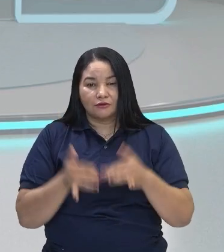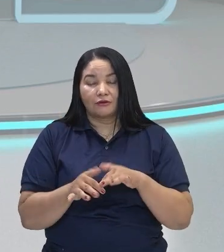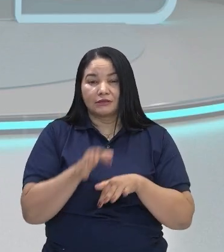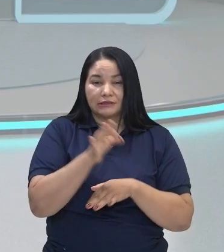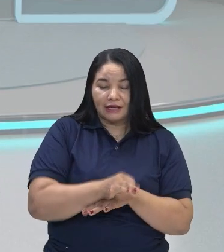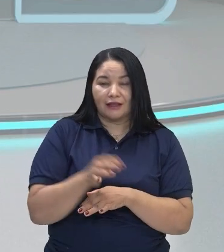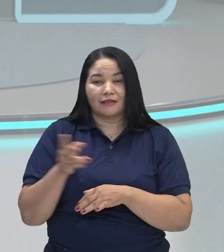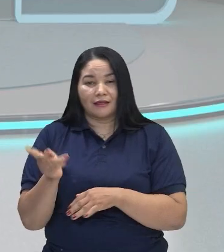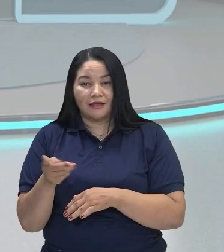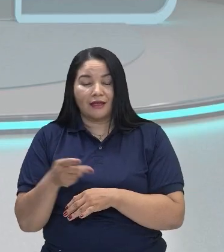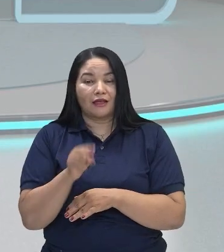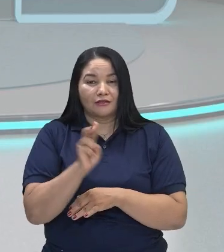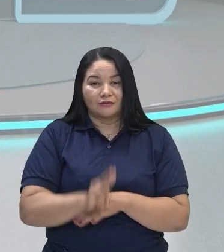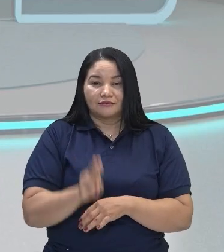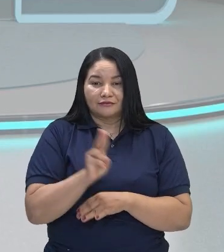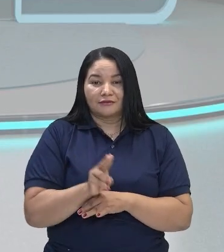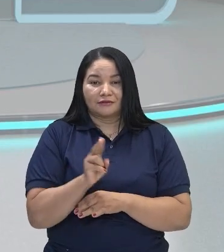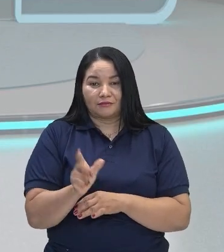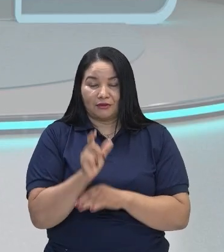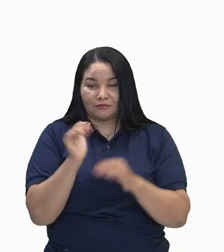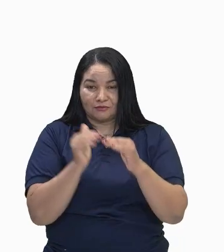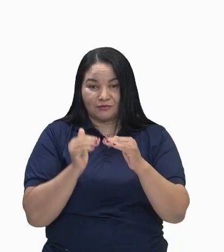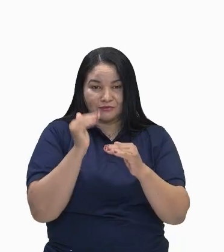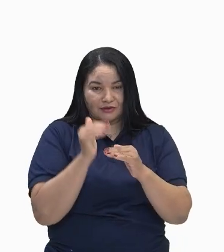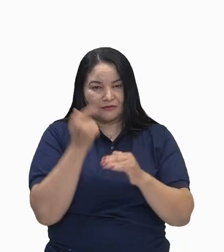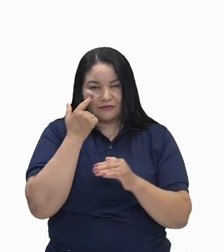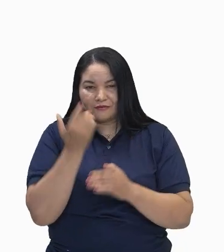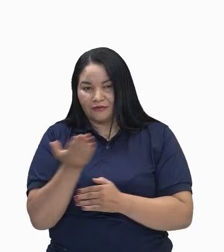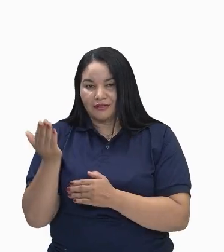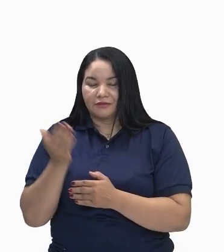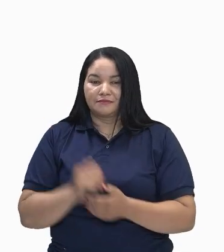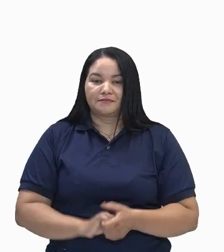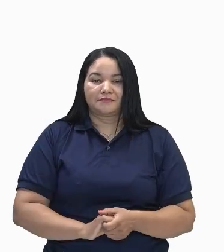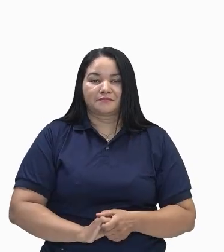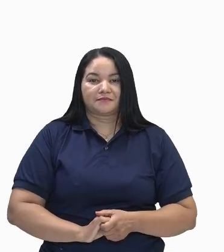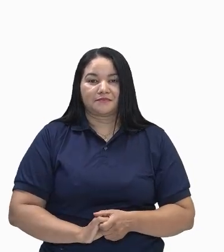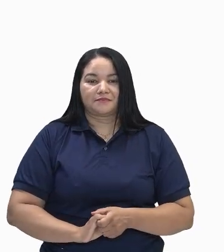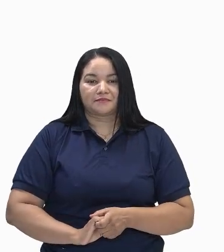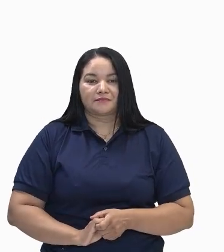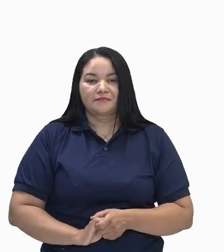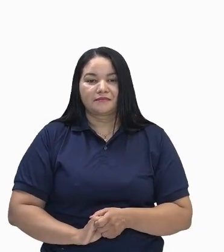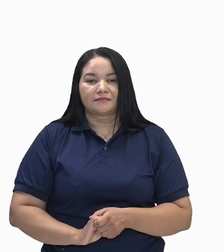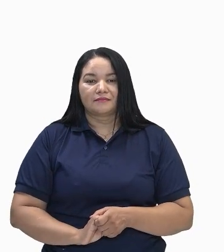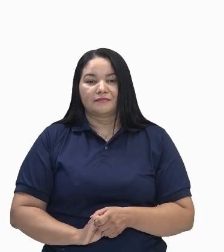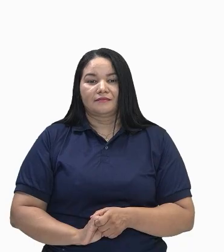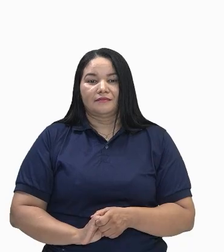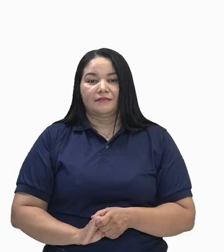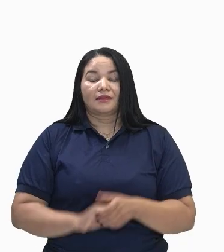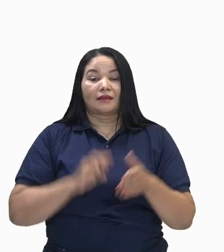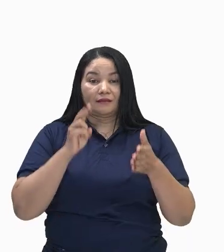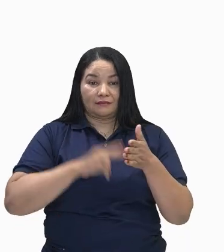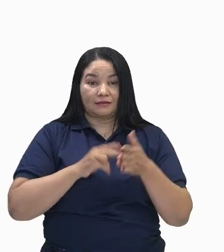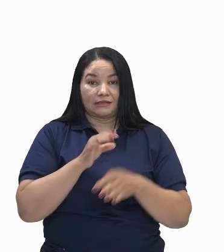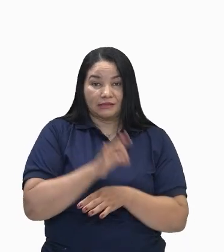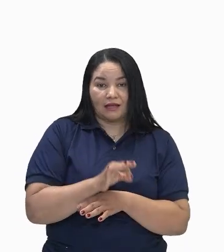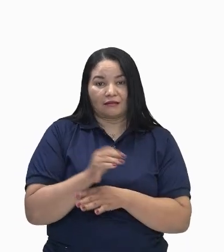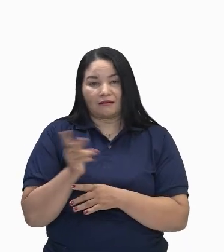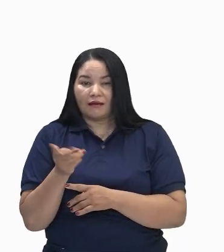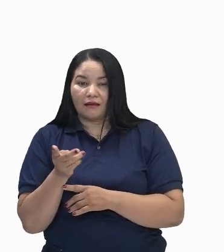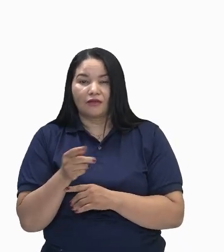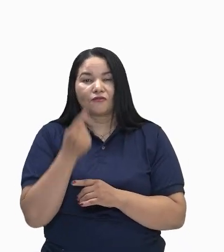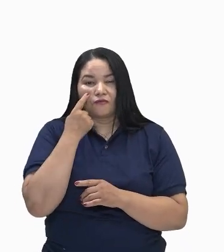sobre a utilização de superlativos. Vamos dar uma olhadinha? Então, right or wrong, certo ou errado? A